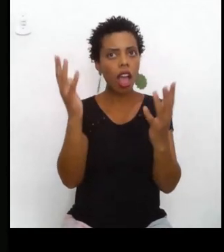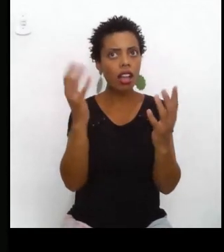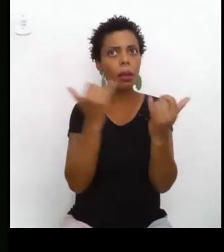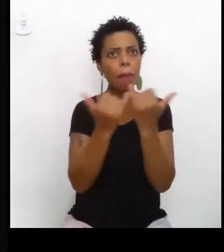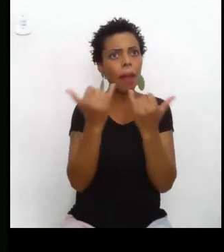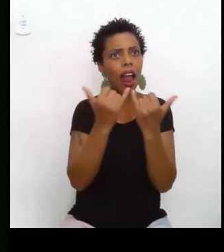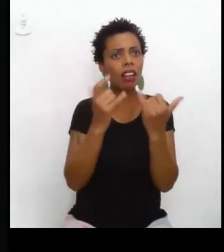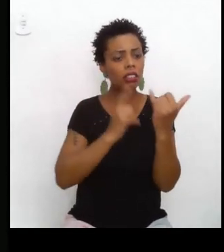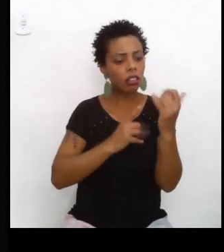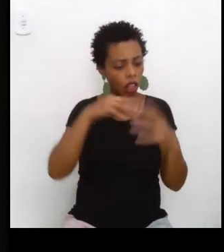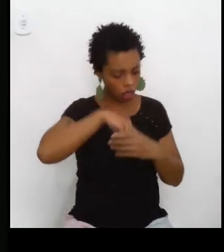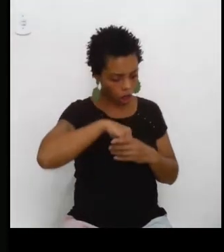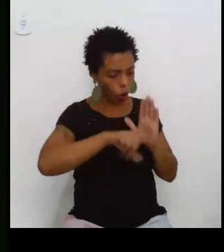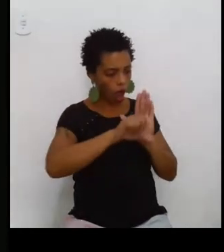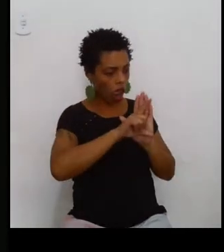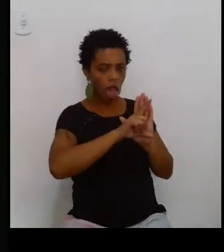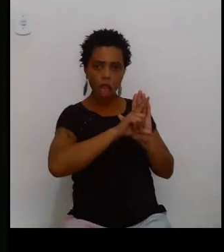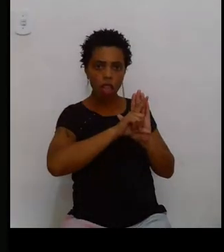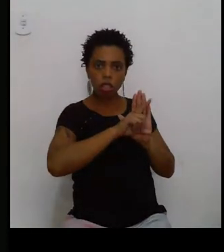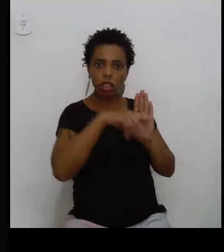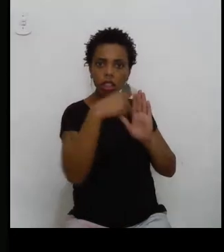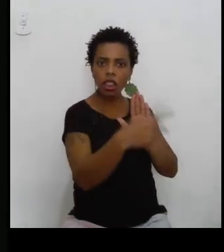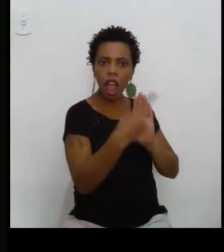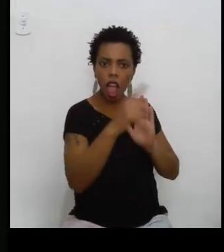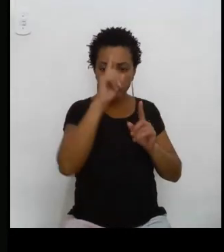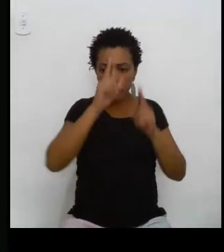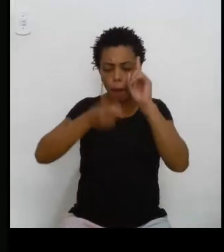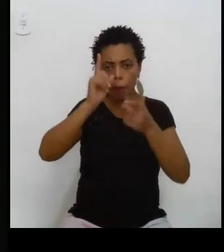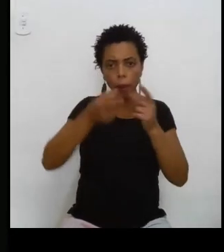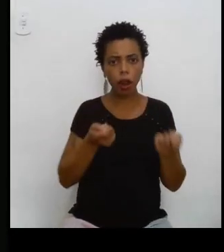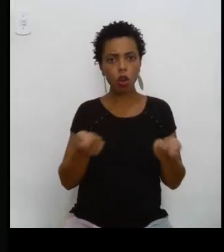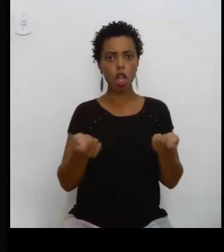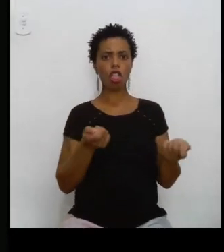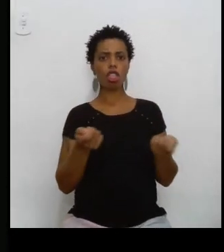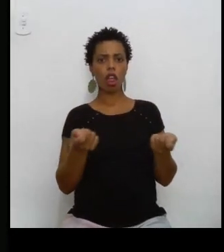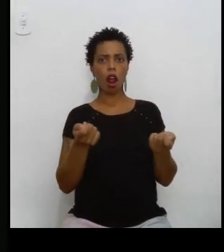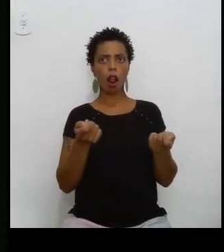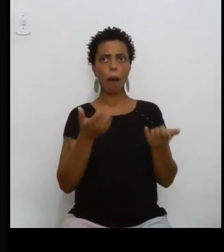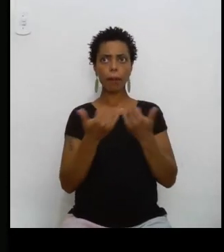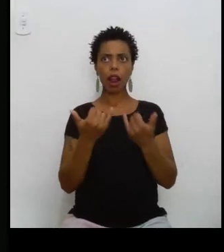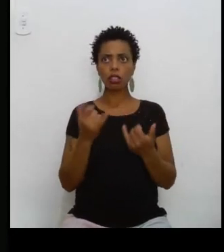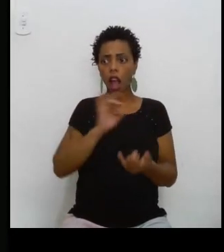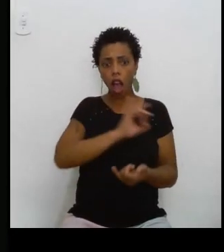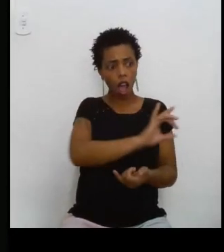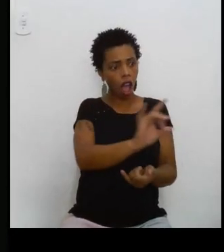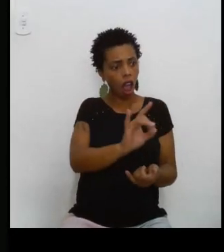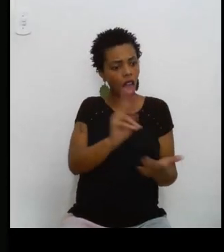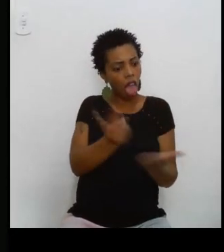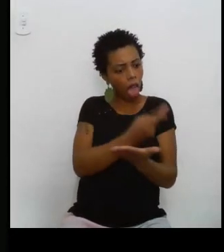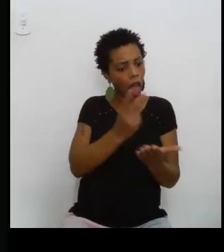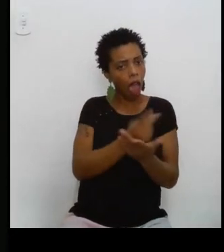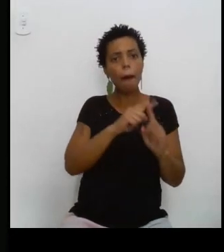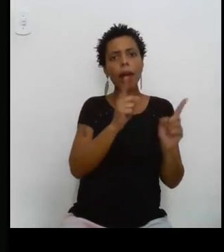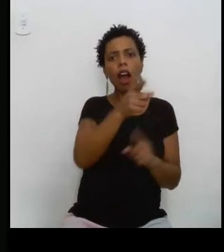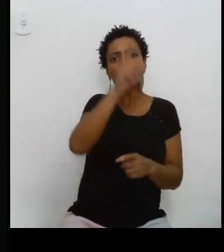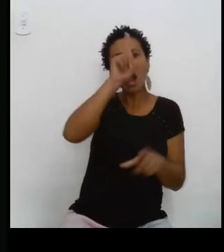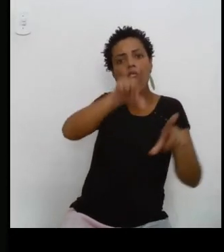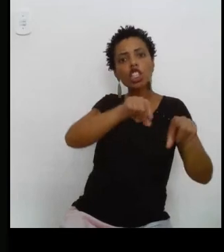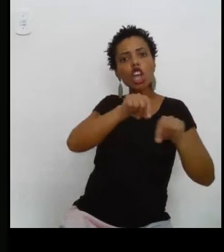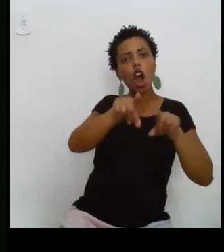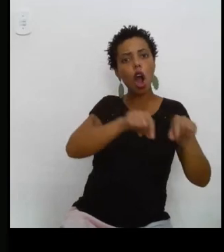leis próprias arbitrárias como se fossem agente de sua própria infância Donas de sangue China